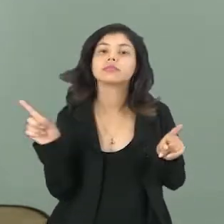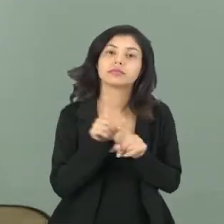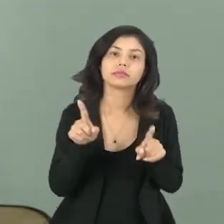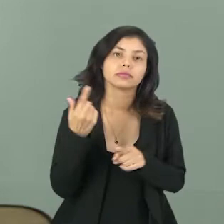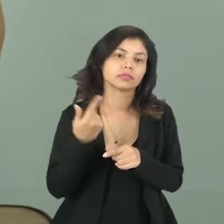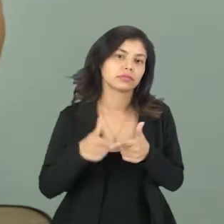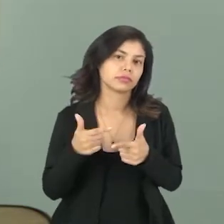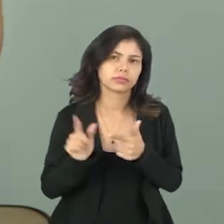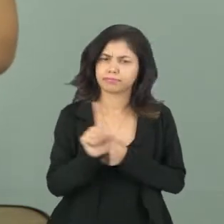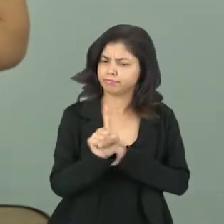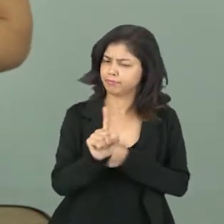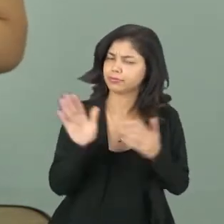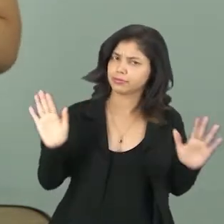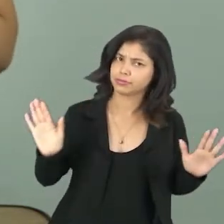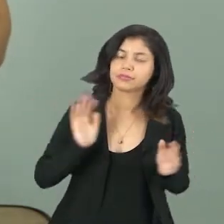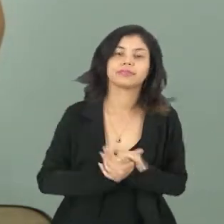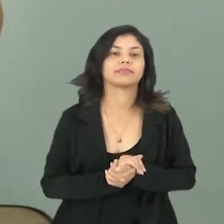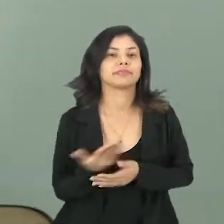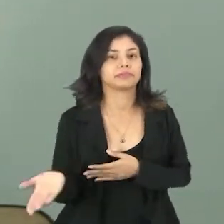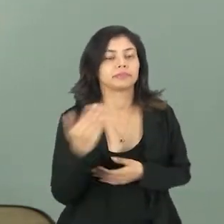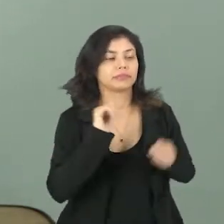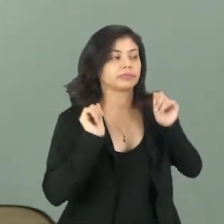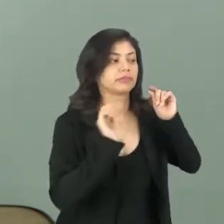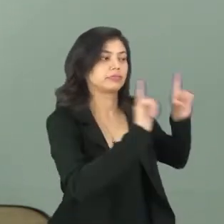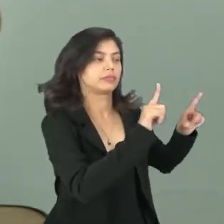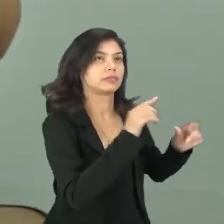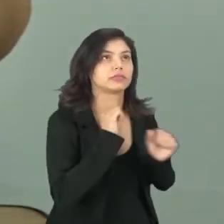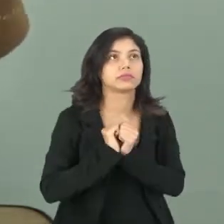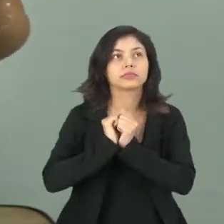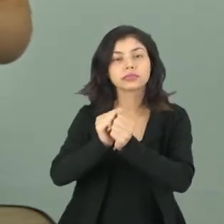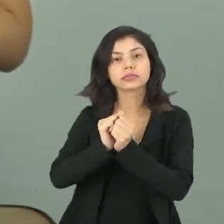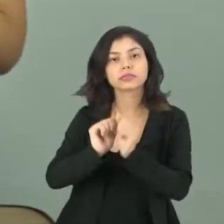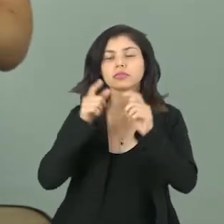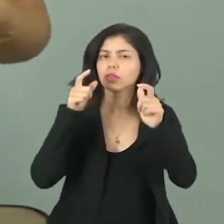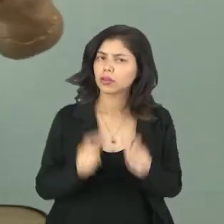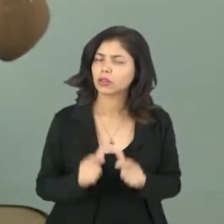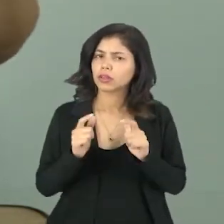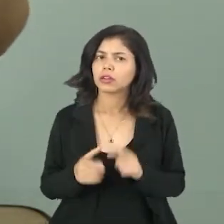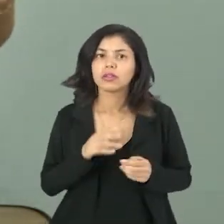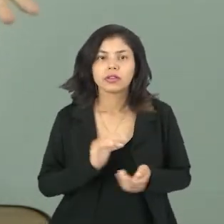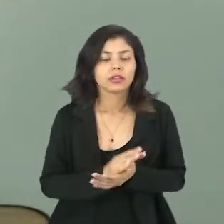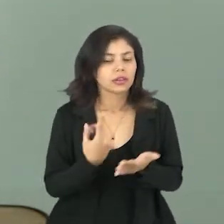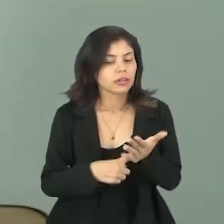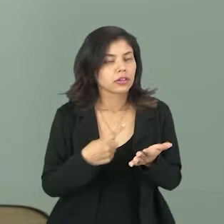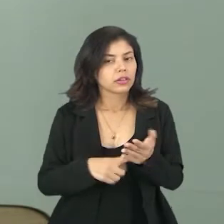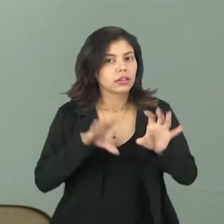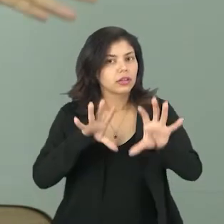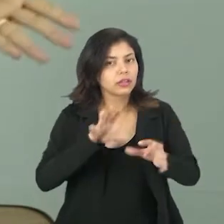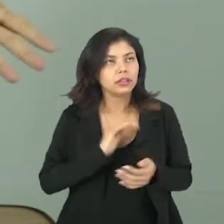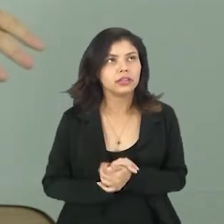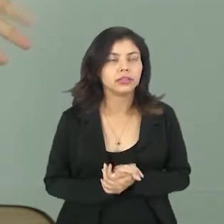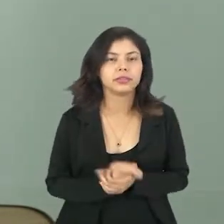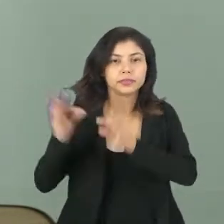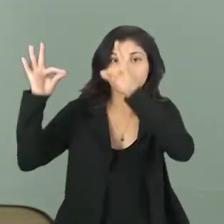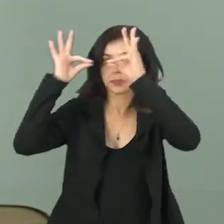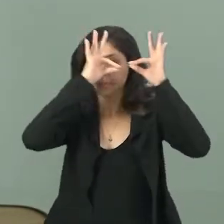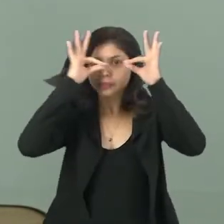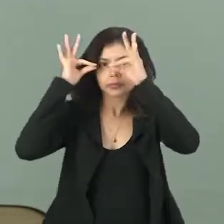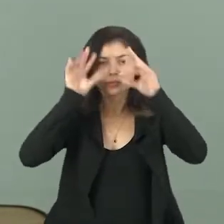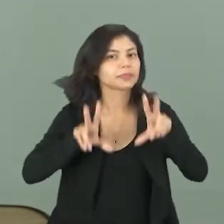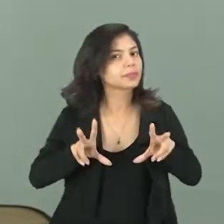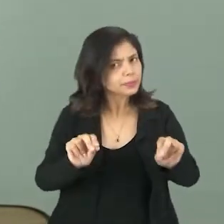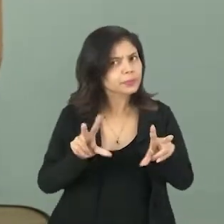não tem problema vamos lá no nosso cartaz e vamos verificar juntos onde foi que acordo foi esse entre a